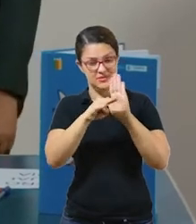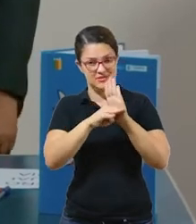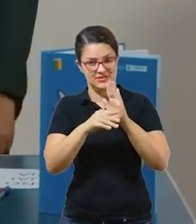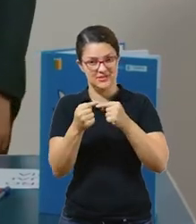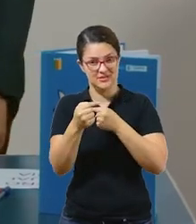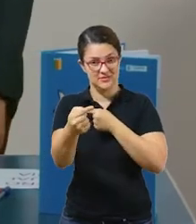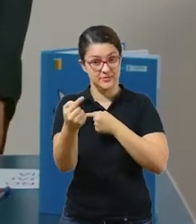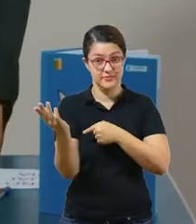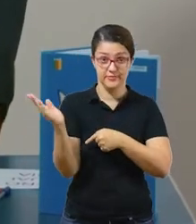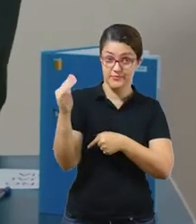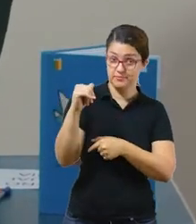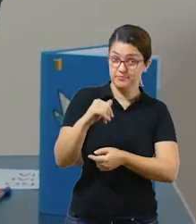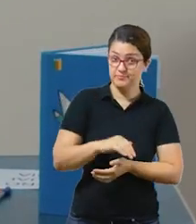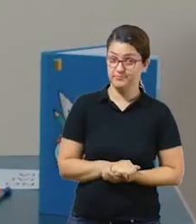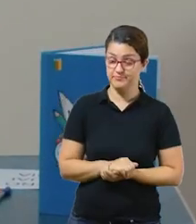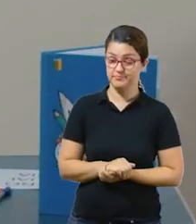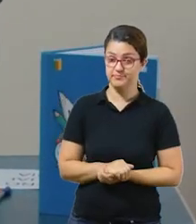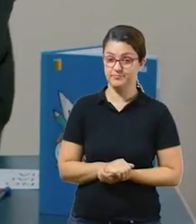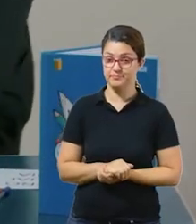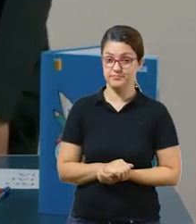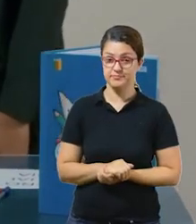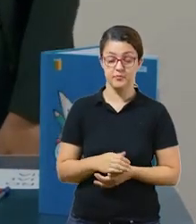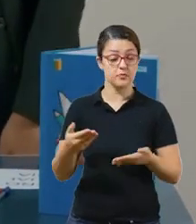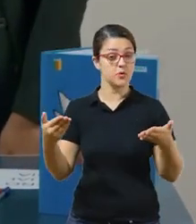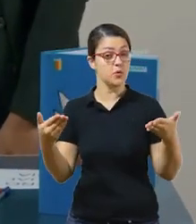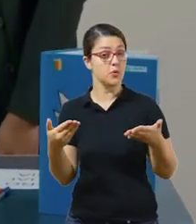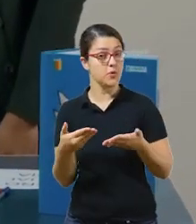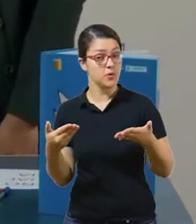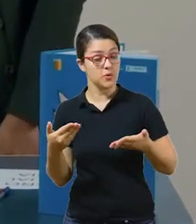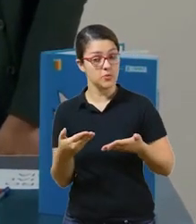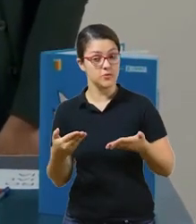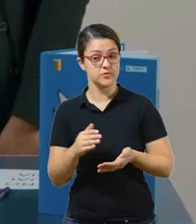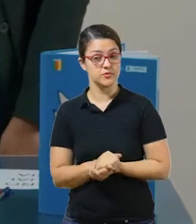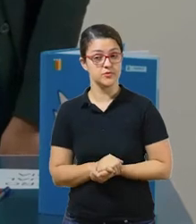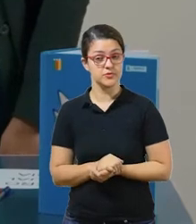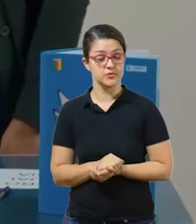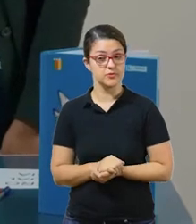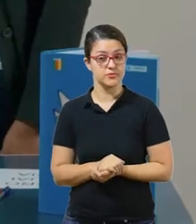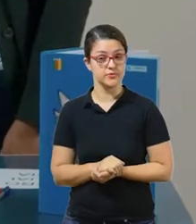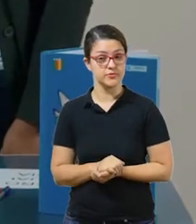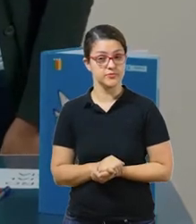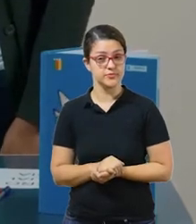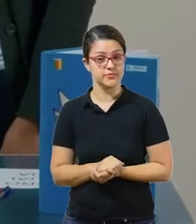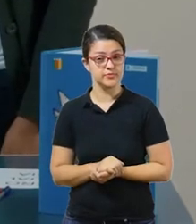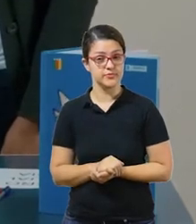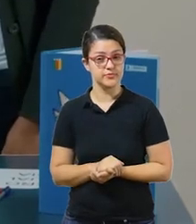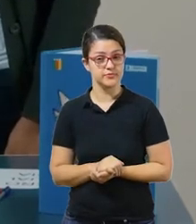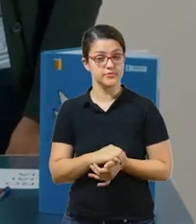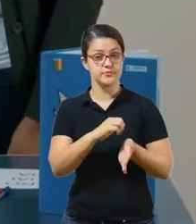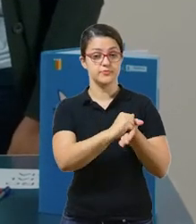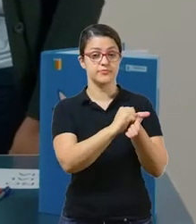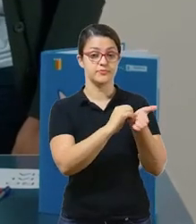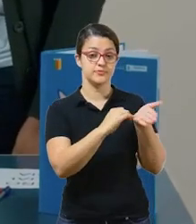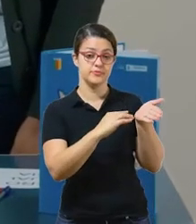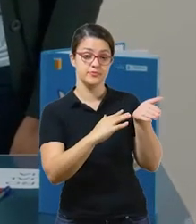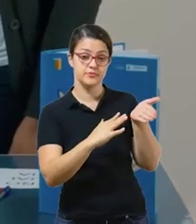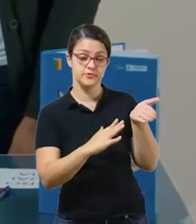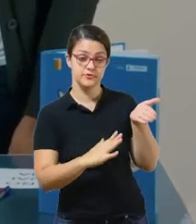lá? Bom, hoje nós vamos fazer as